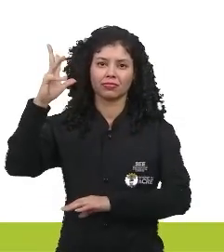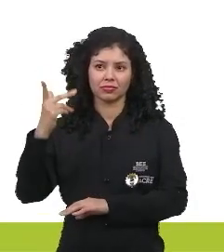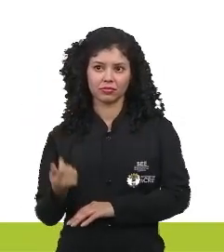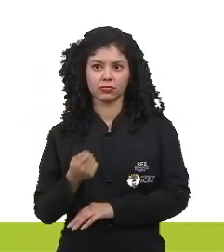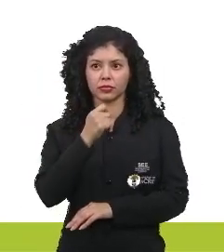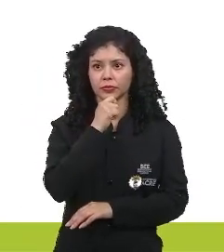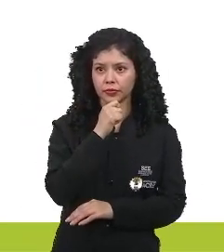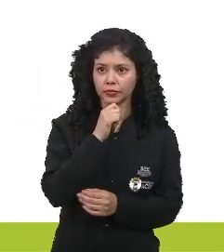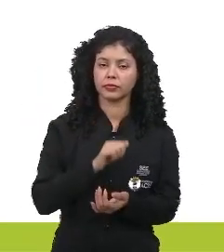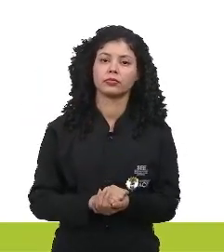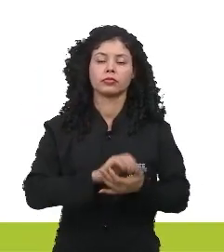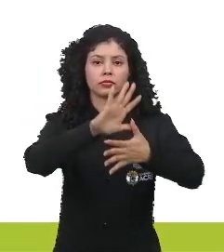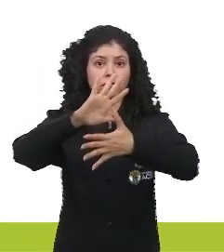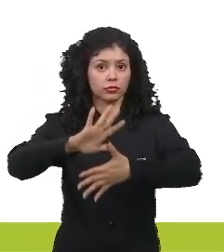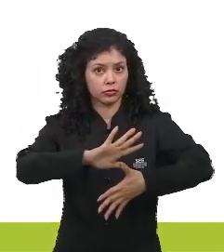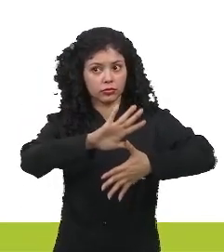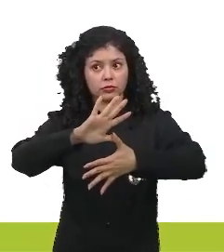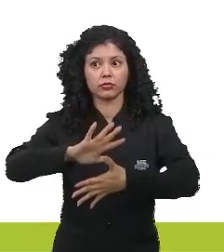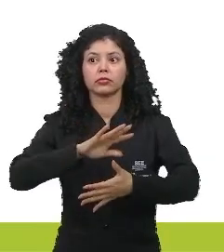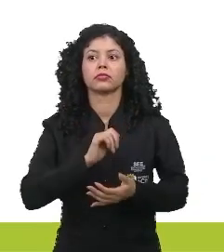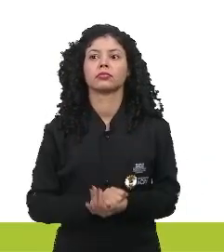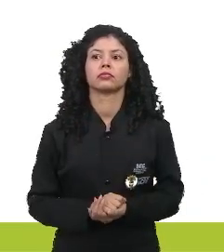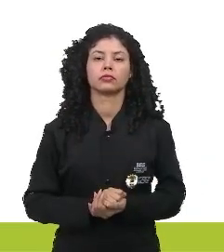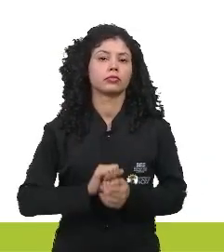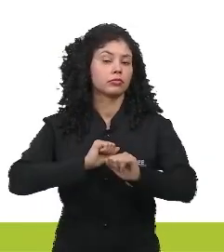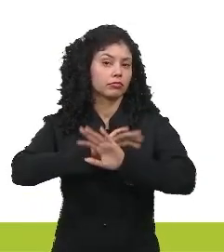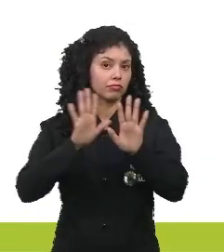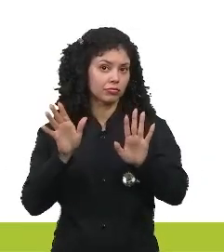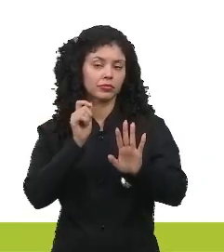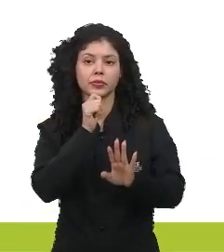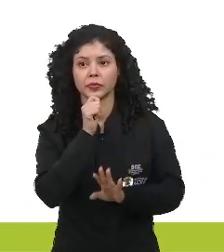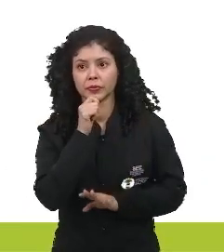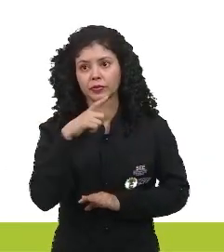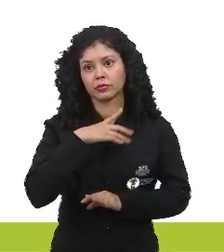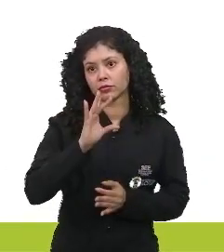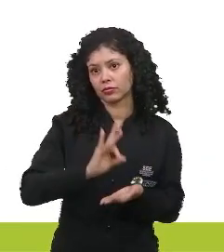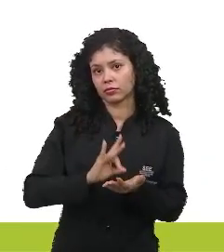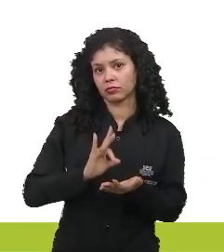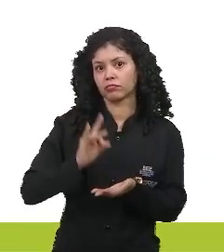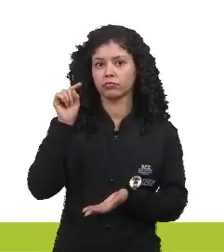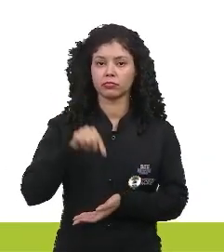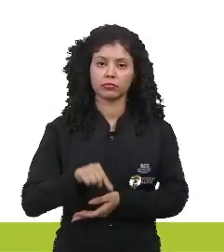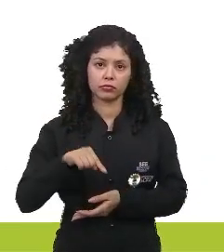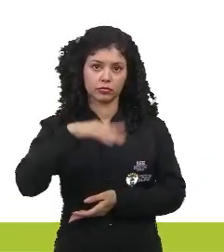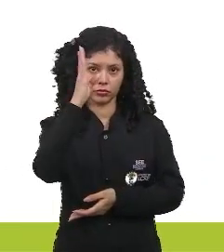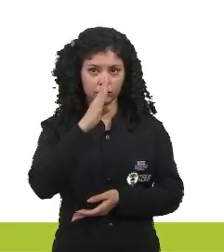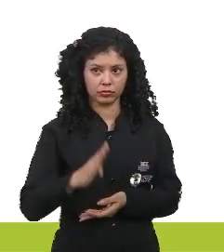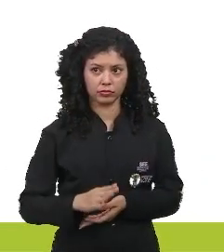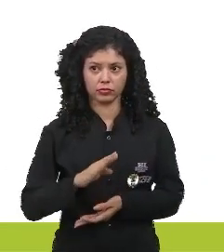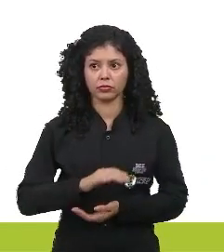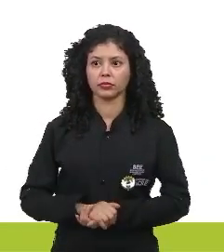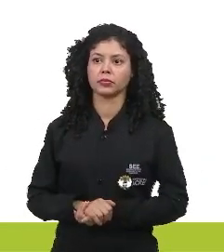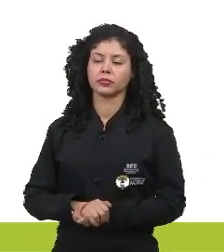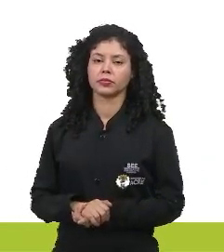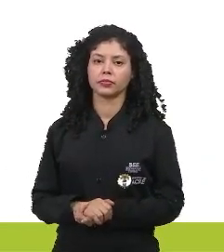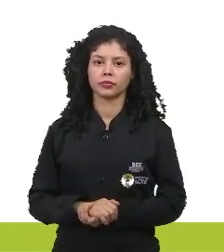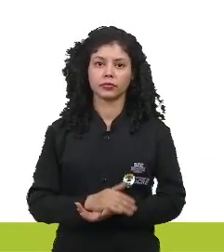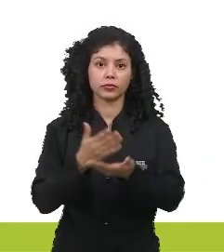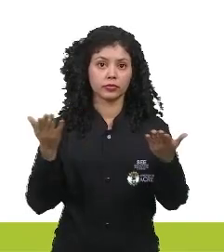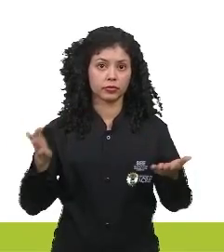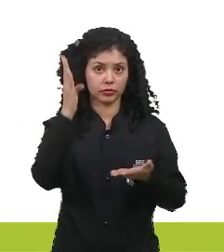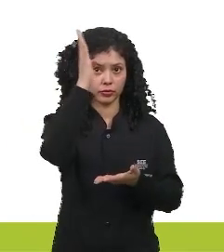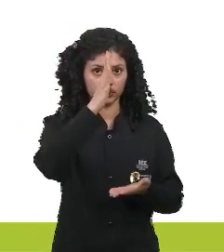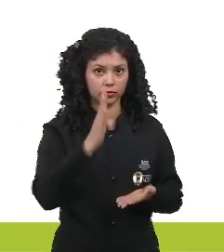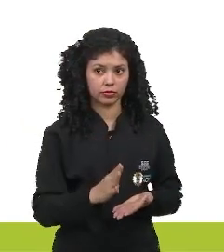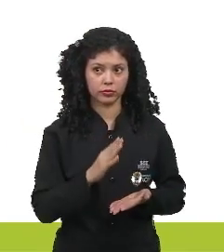trazidos para a América e, inclusive, para a nossa realidade aqui, para o Brasil. Tá? O Brasil,